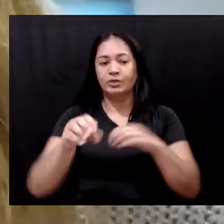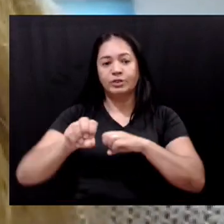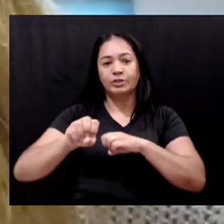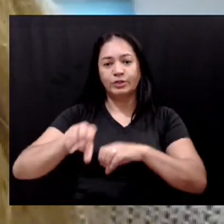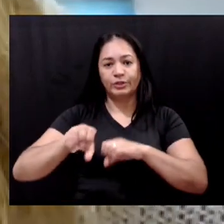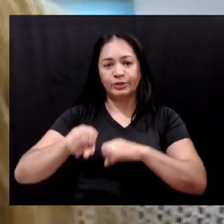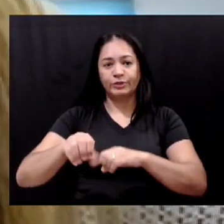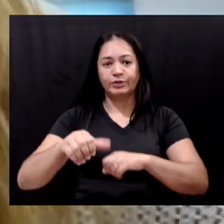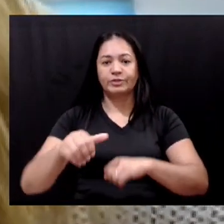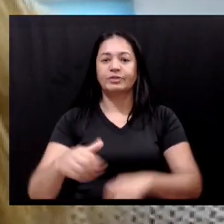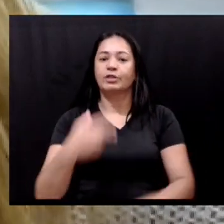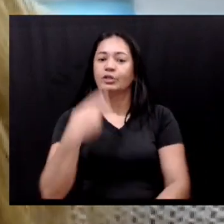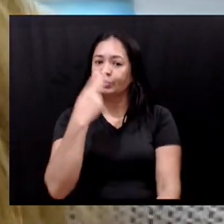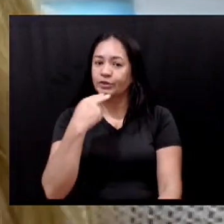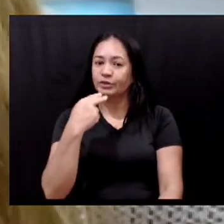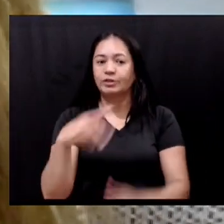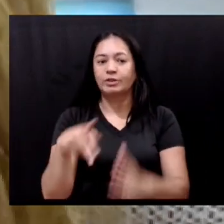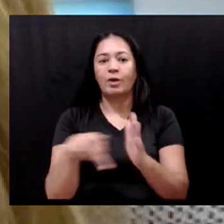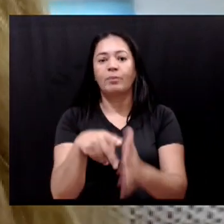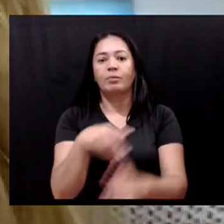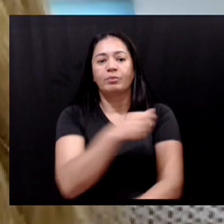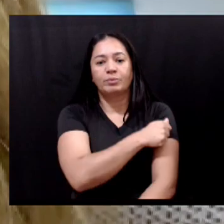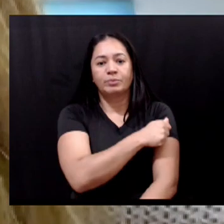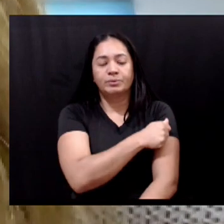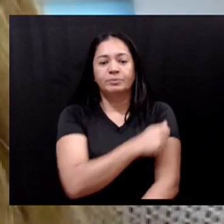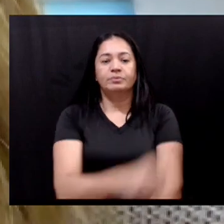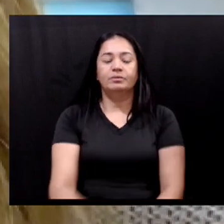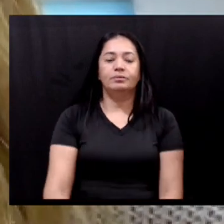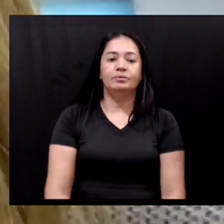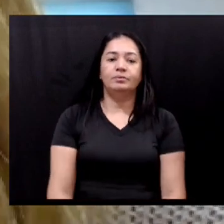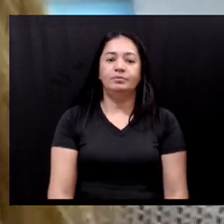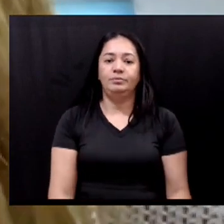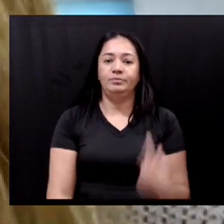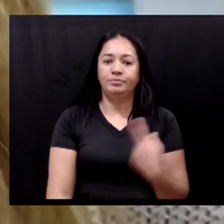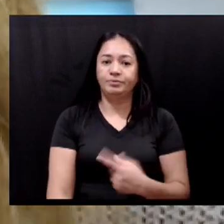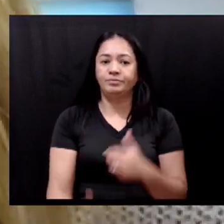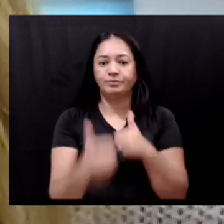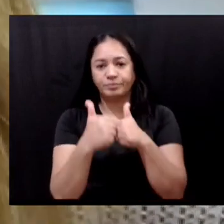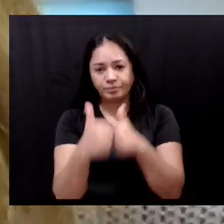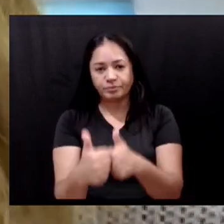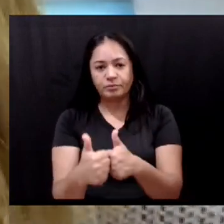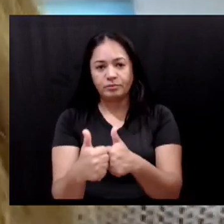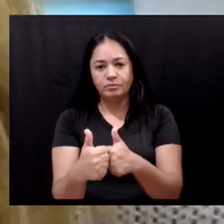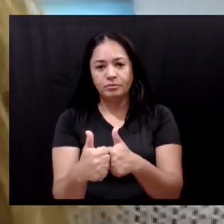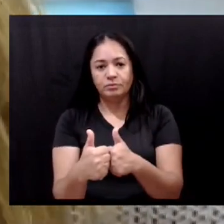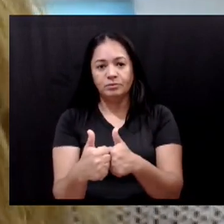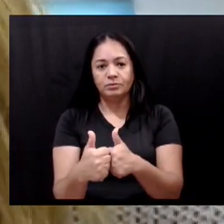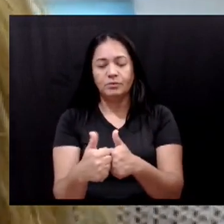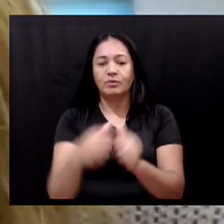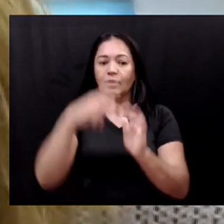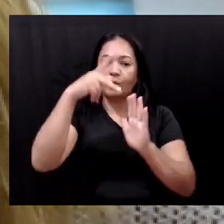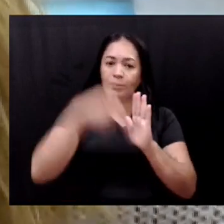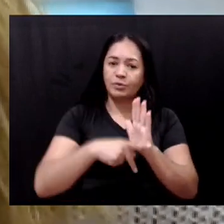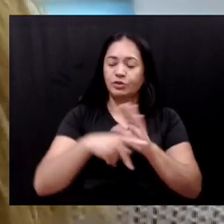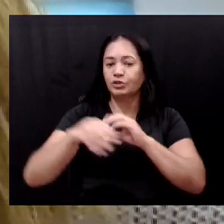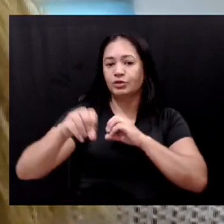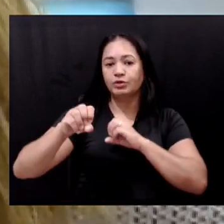alunos, nesses hábitos, e a gente vem acompanhando, né, projetos educativos nesse